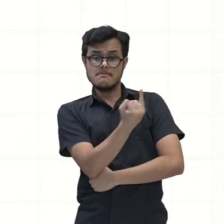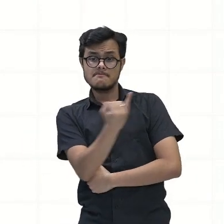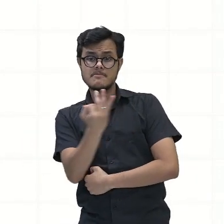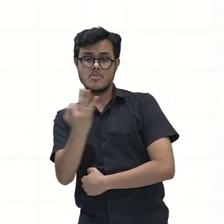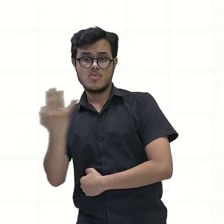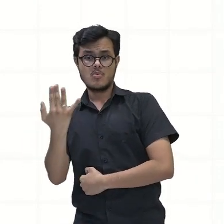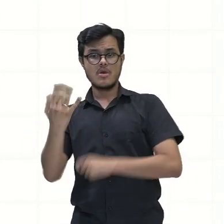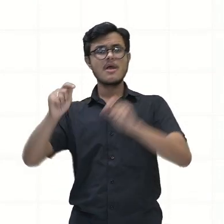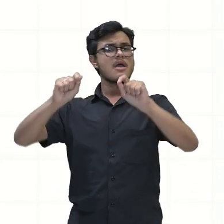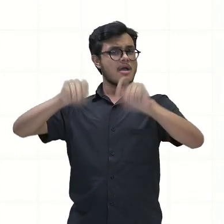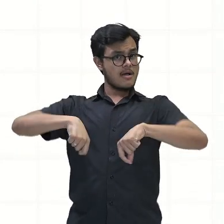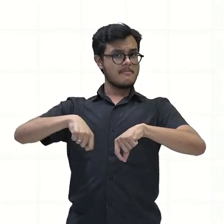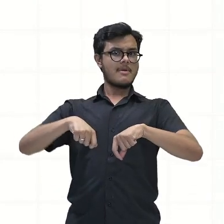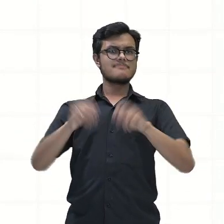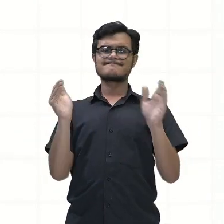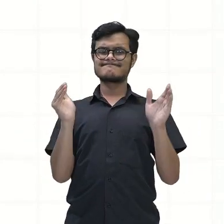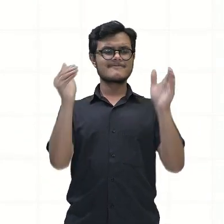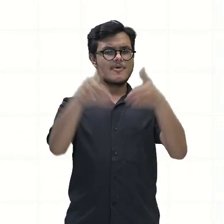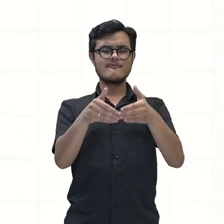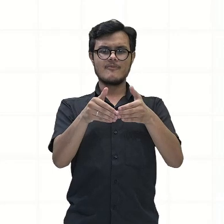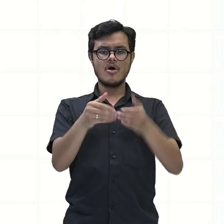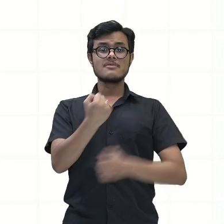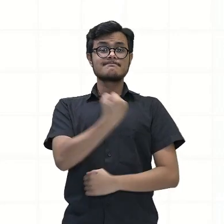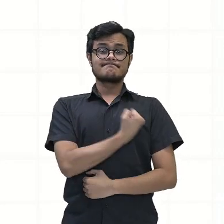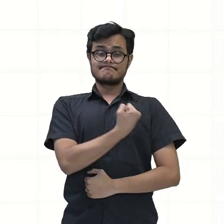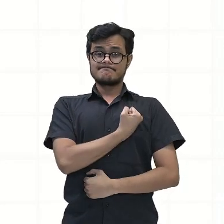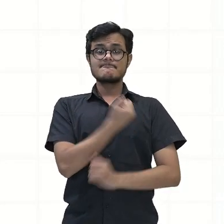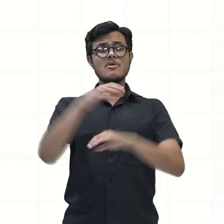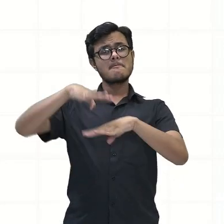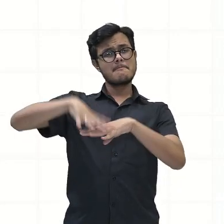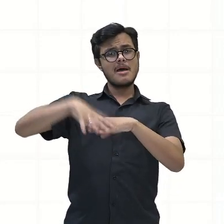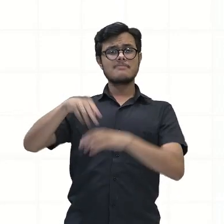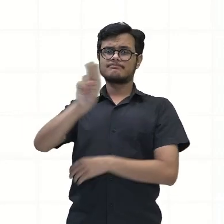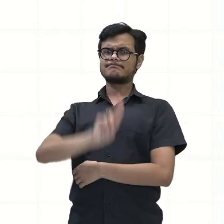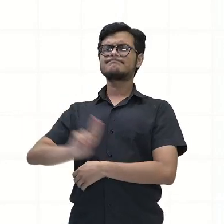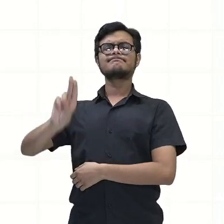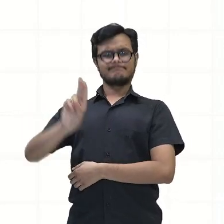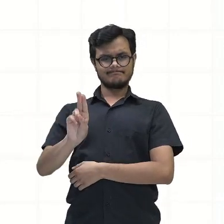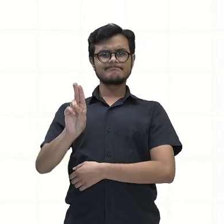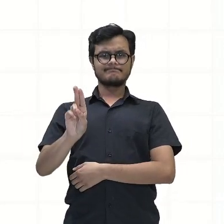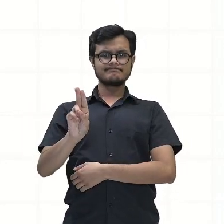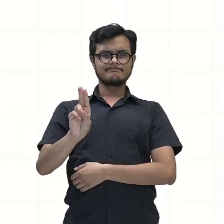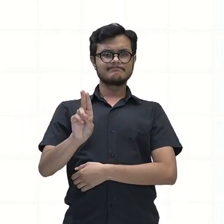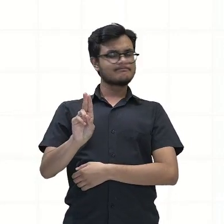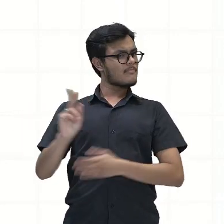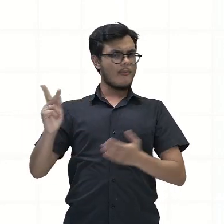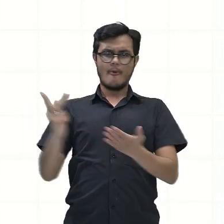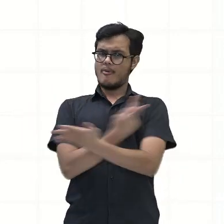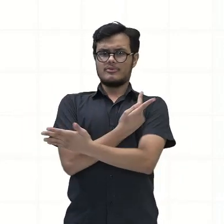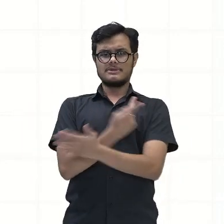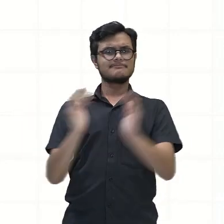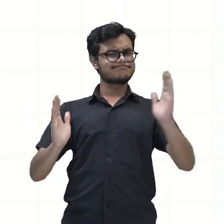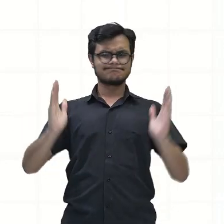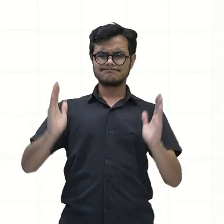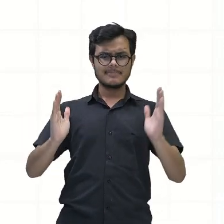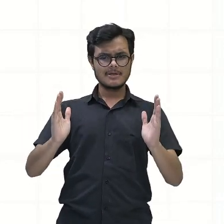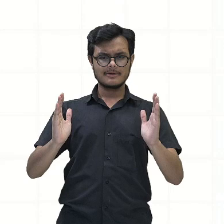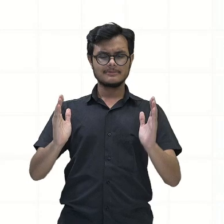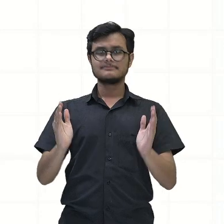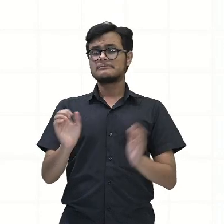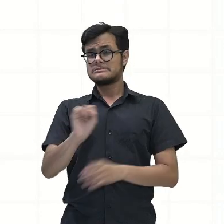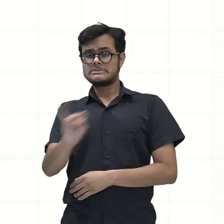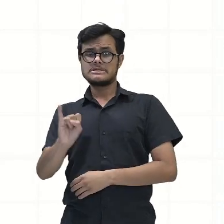aqui uma visão estatística de um determinado acontecimento, né? Então, você vai